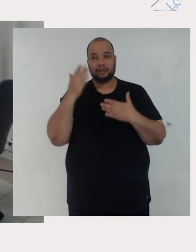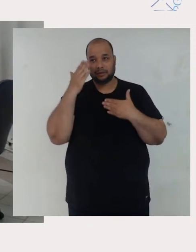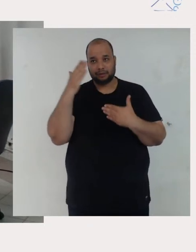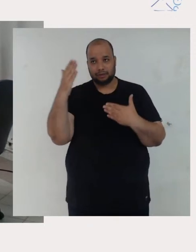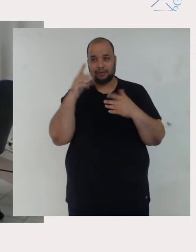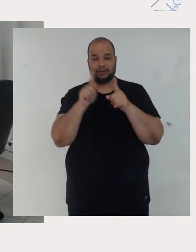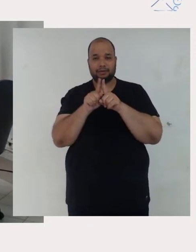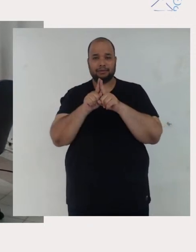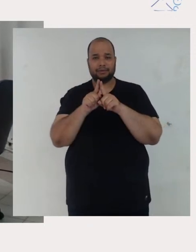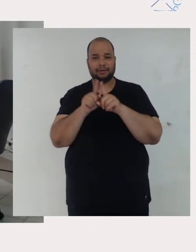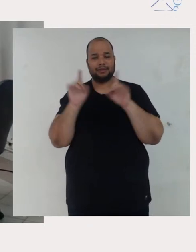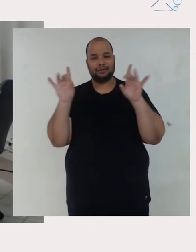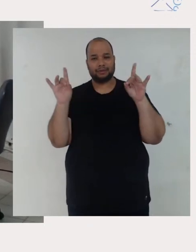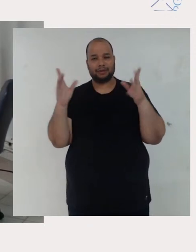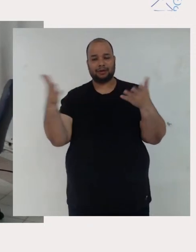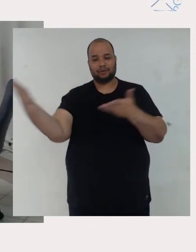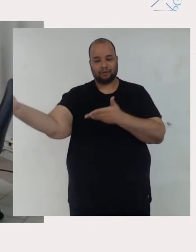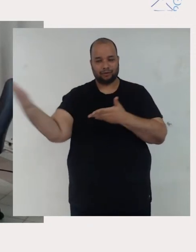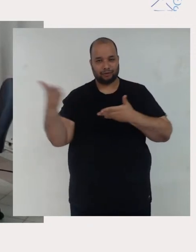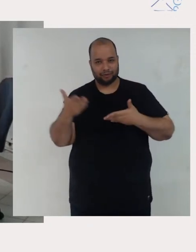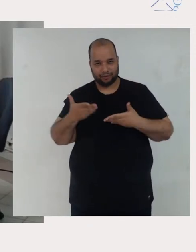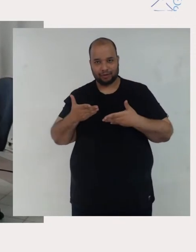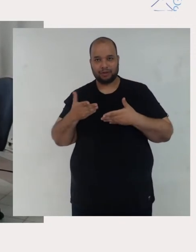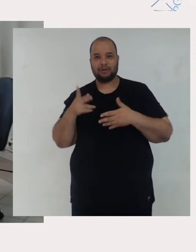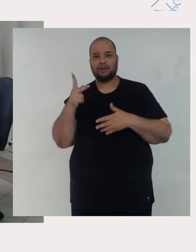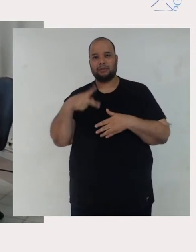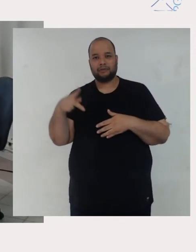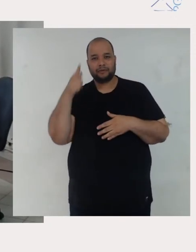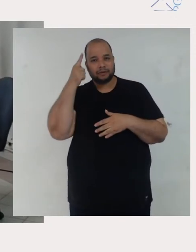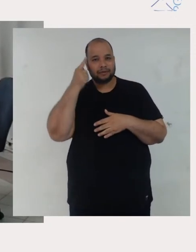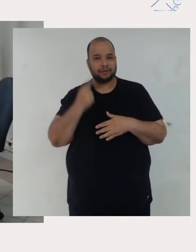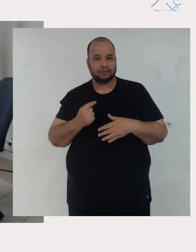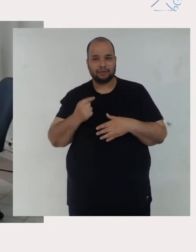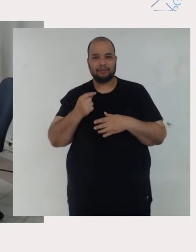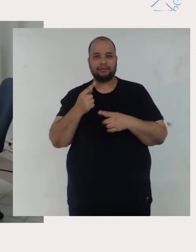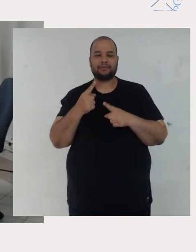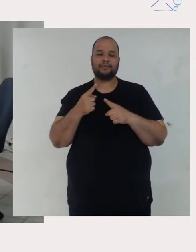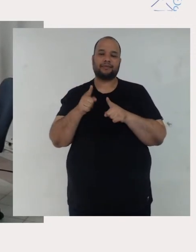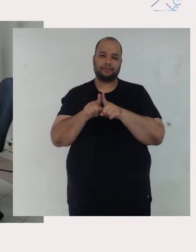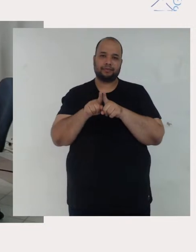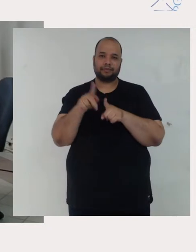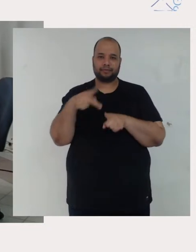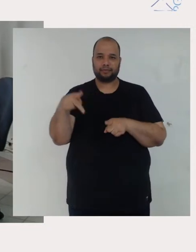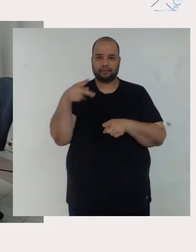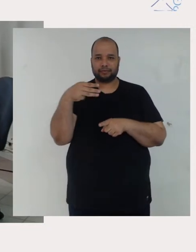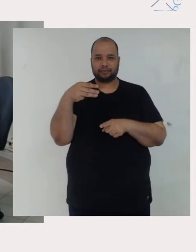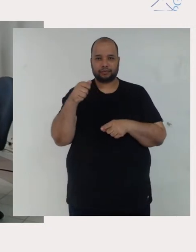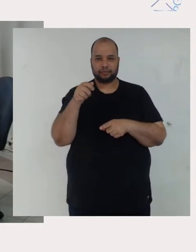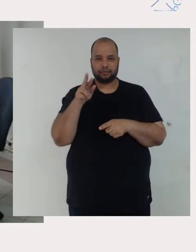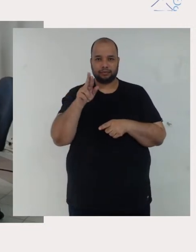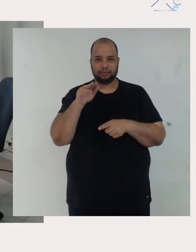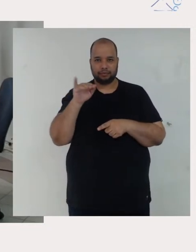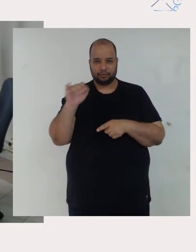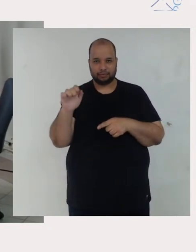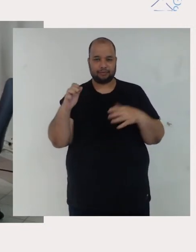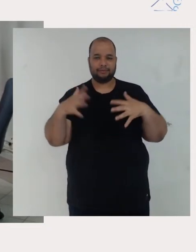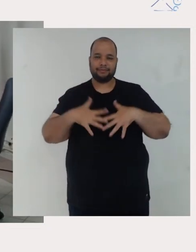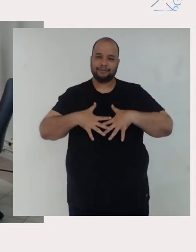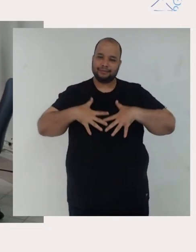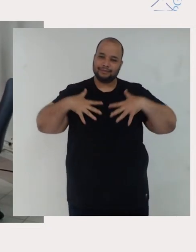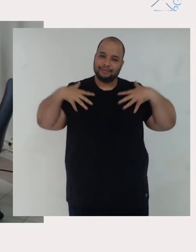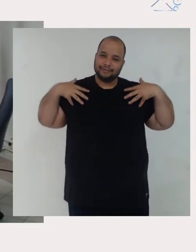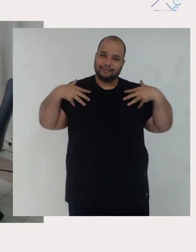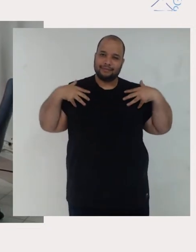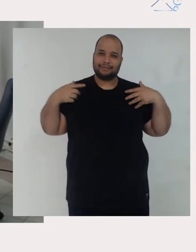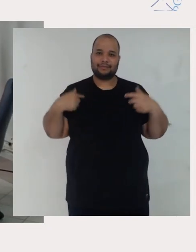Agradeço muito o convite da professora Andréia, da professora Marie. É uma grande alegria